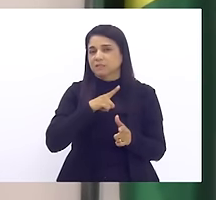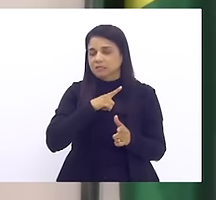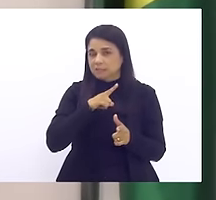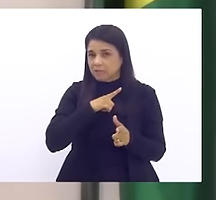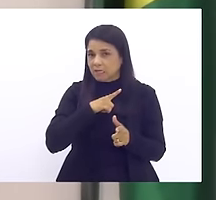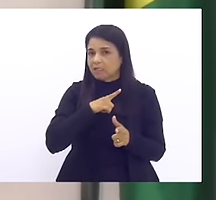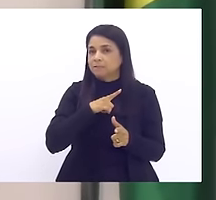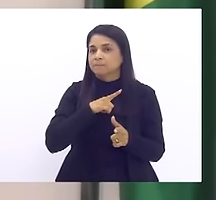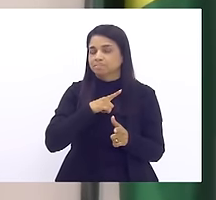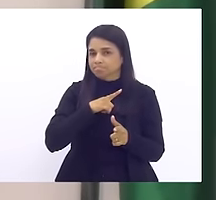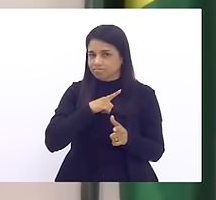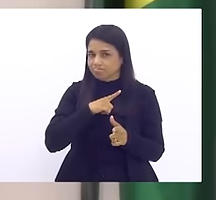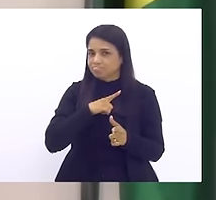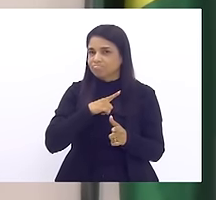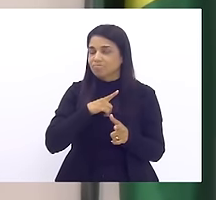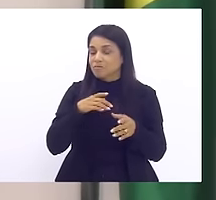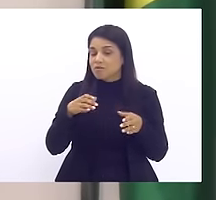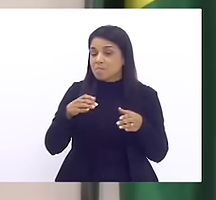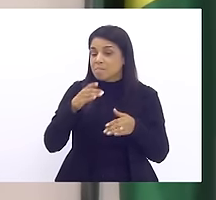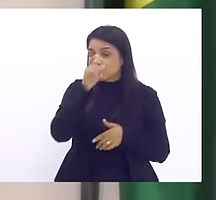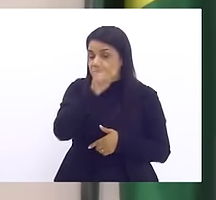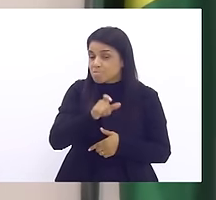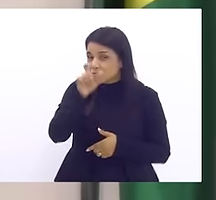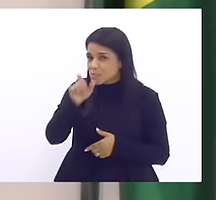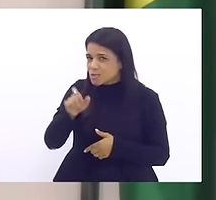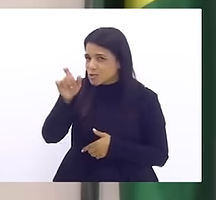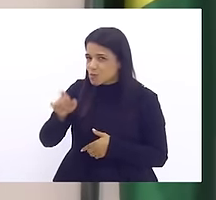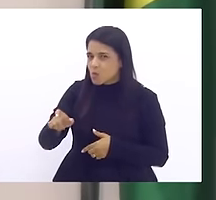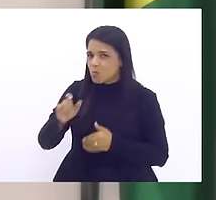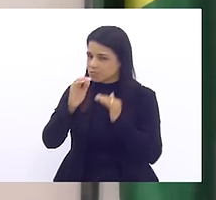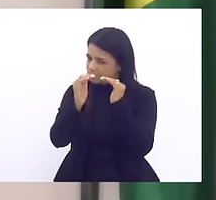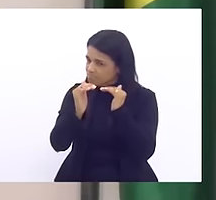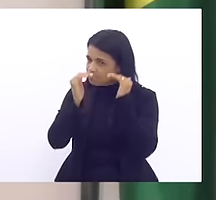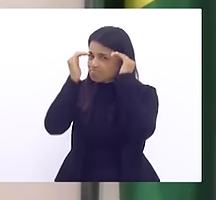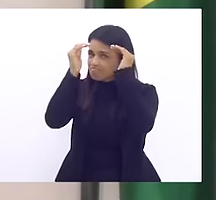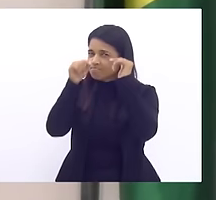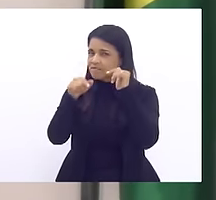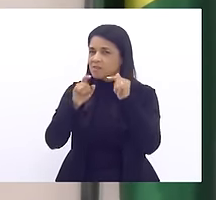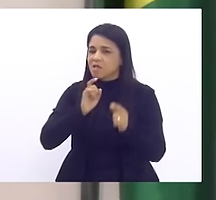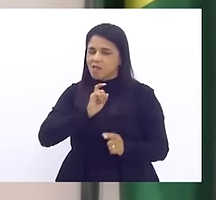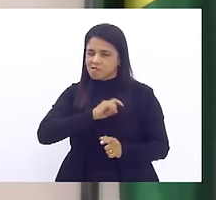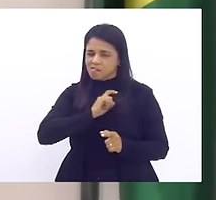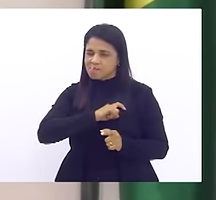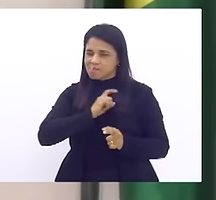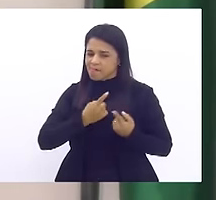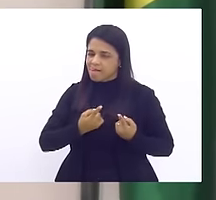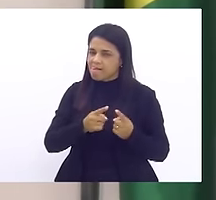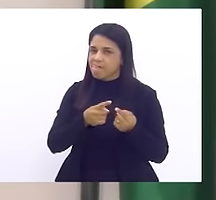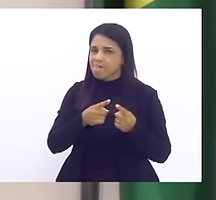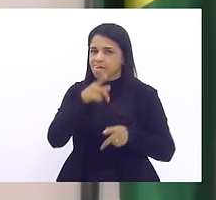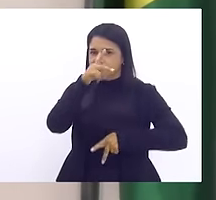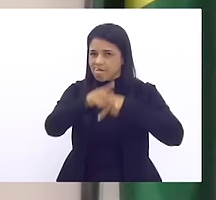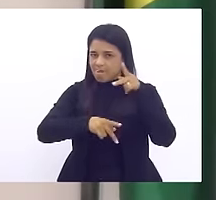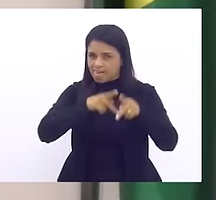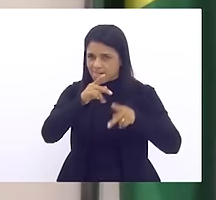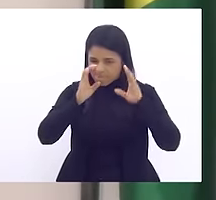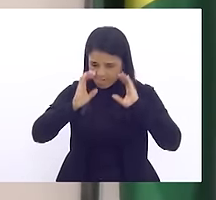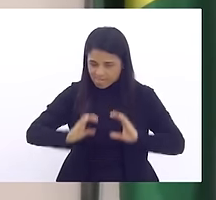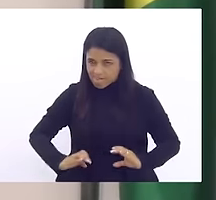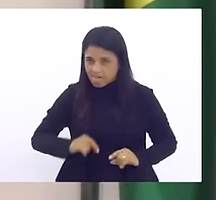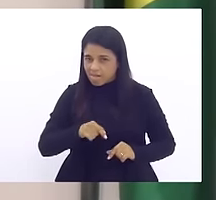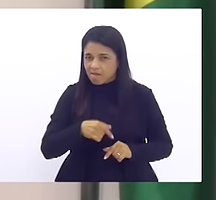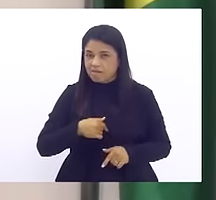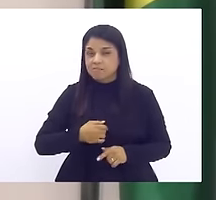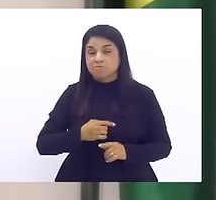grande no meio desse processo que em nome de sacanear o cidadão se acha